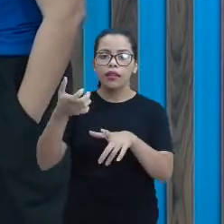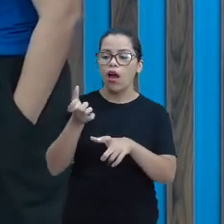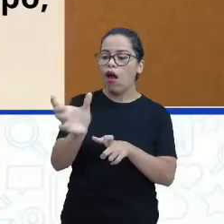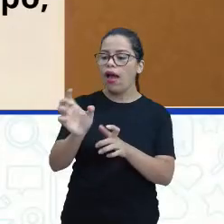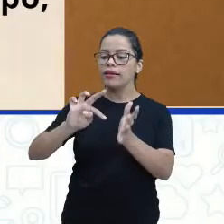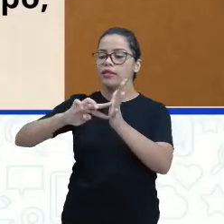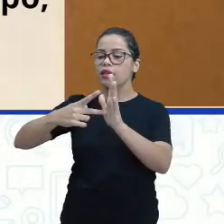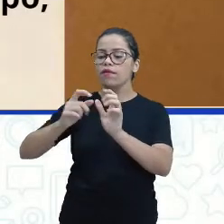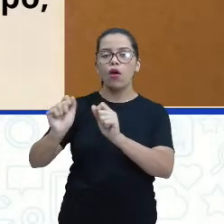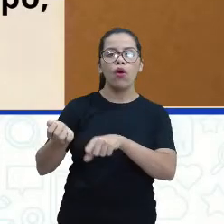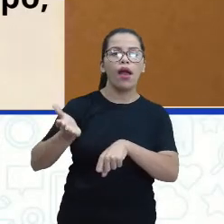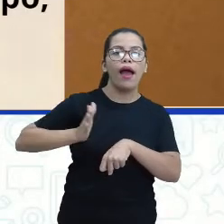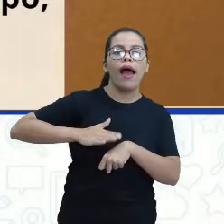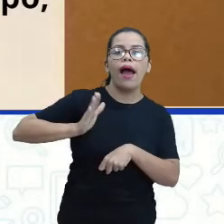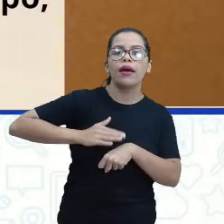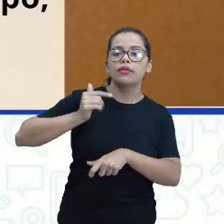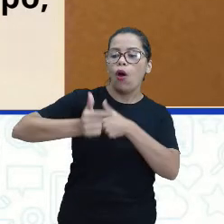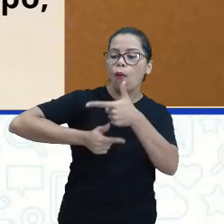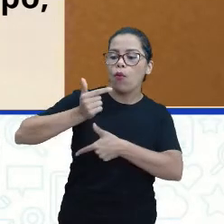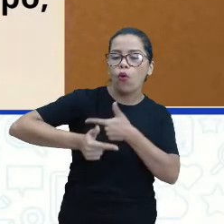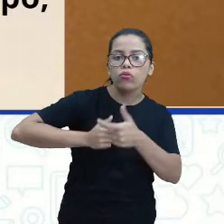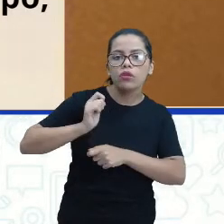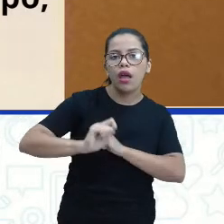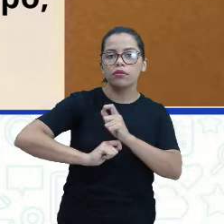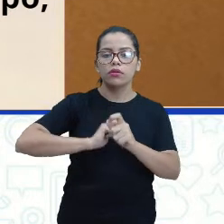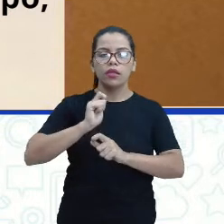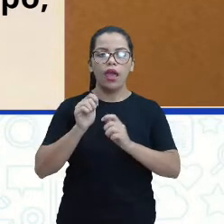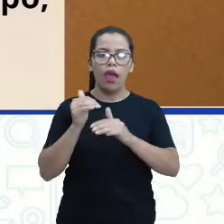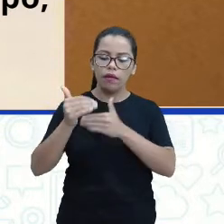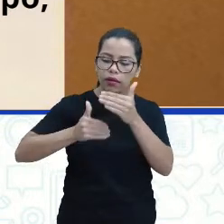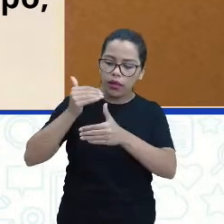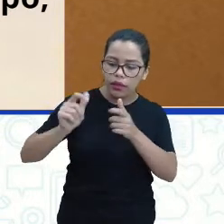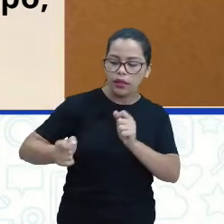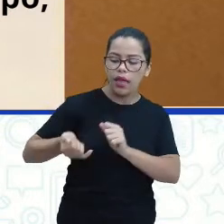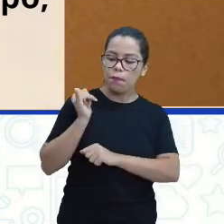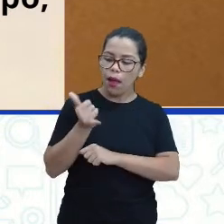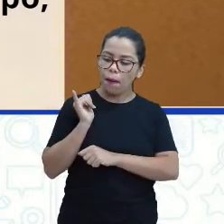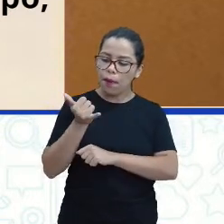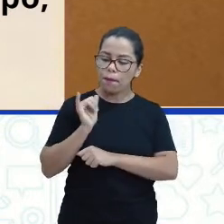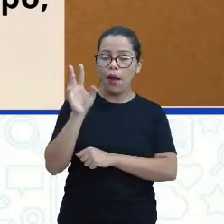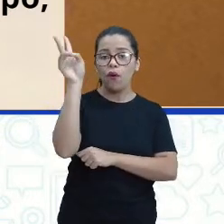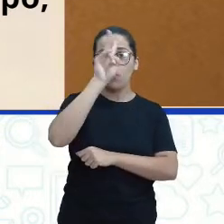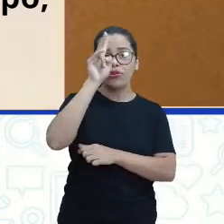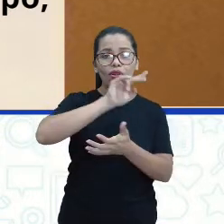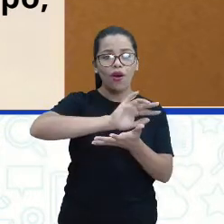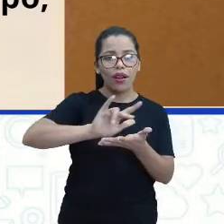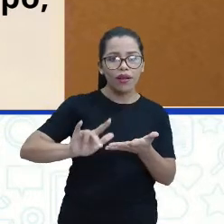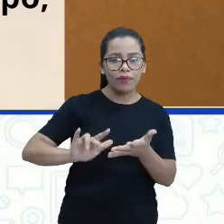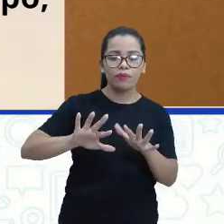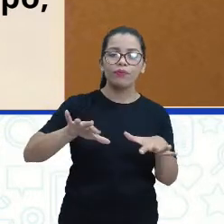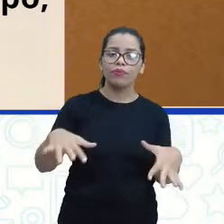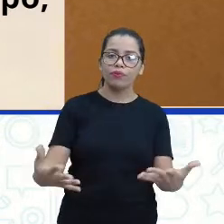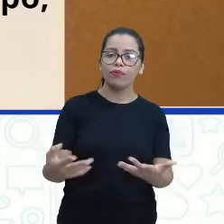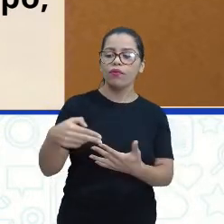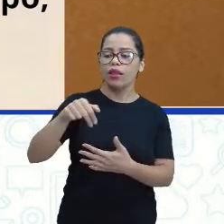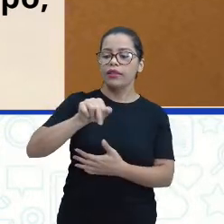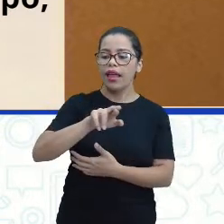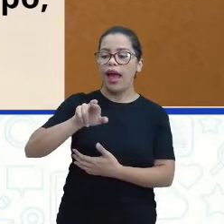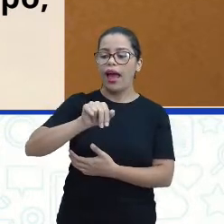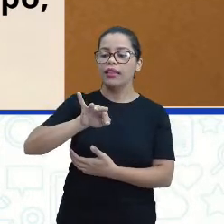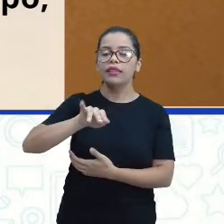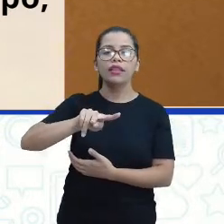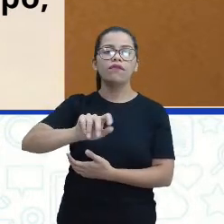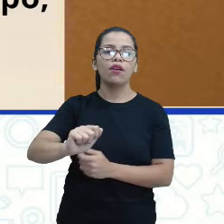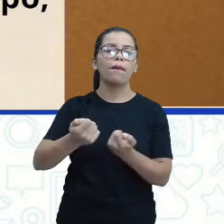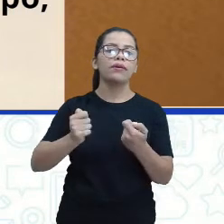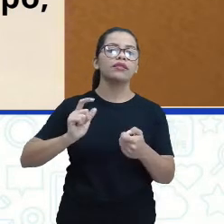o processo ou o efeito de narrar uma história, de contar. Então, a narrativa, ela precisa